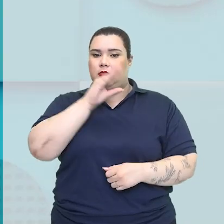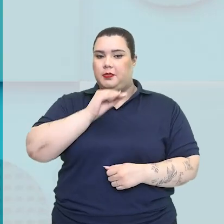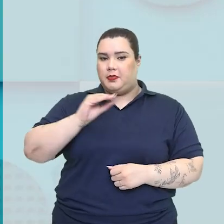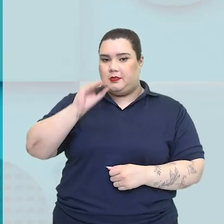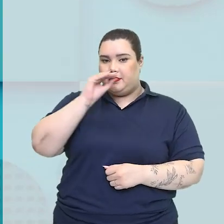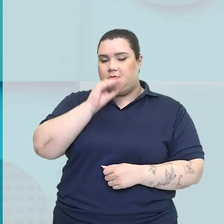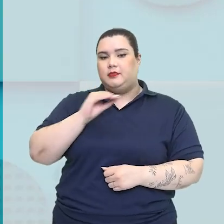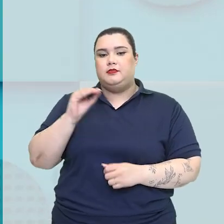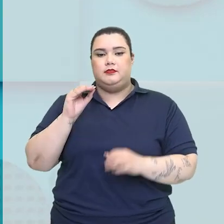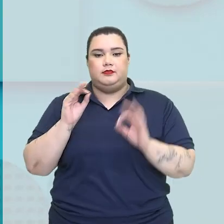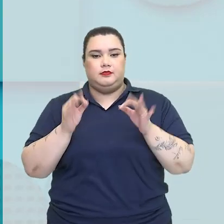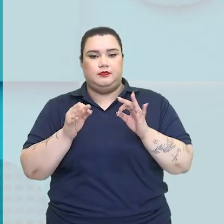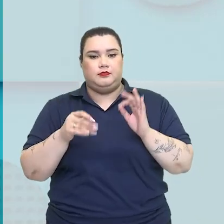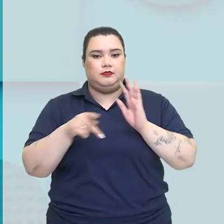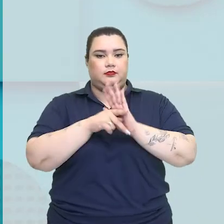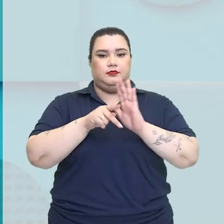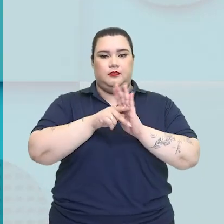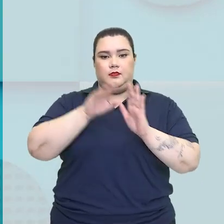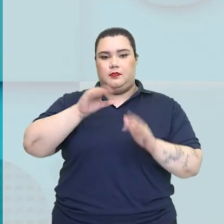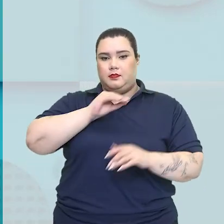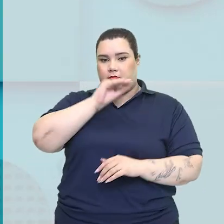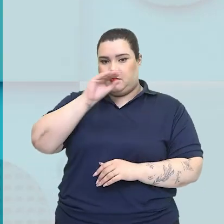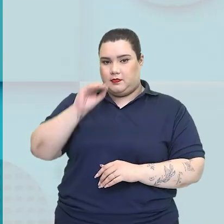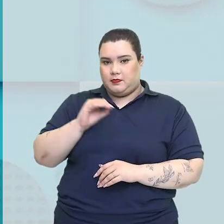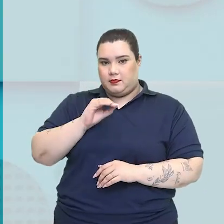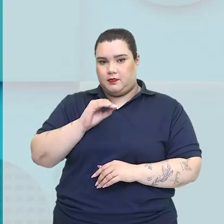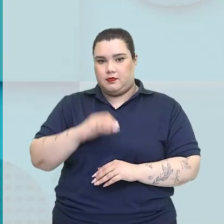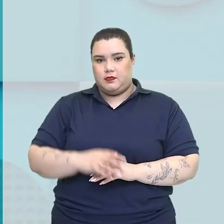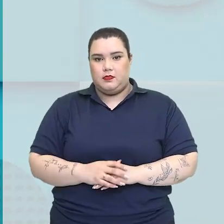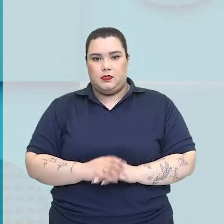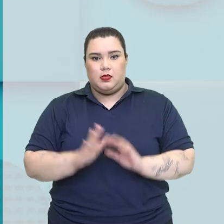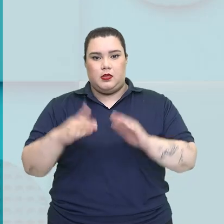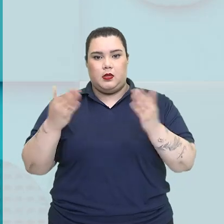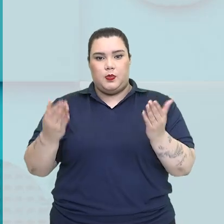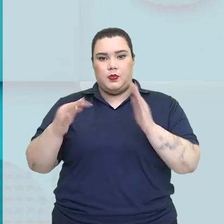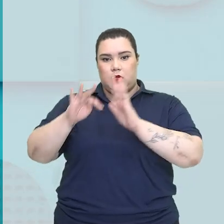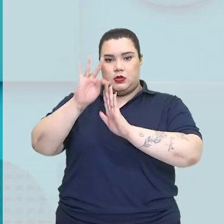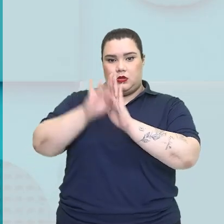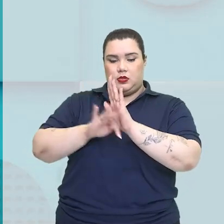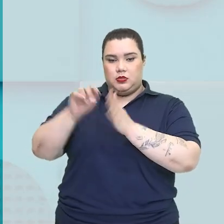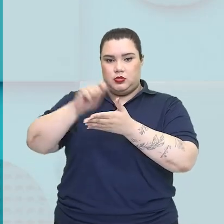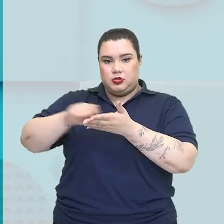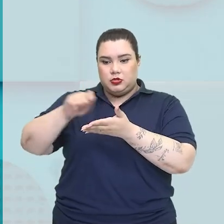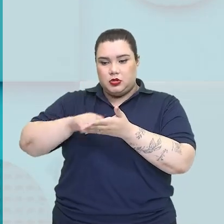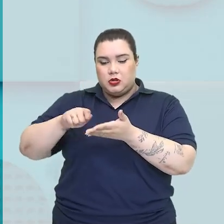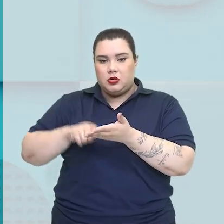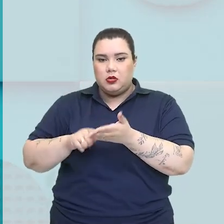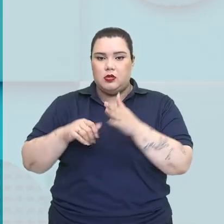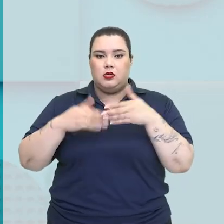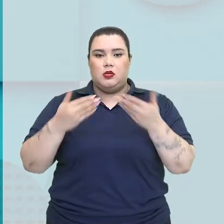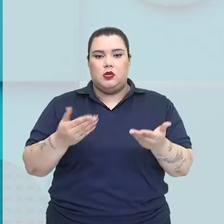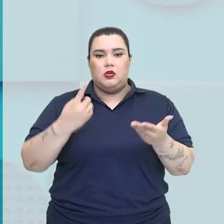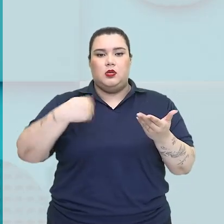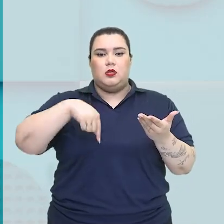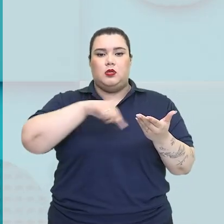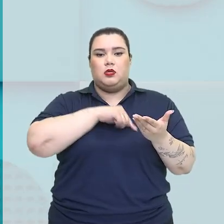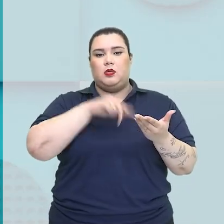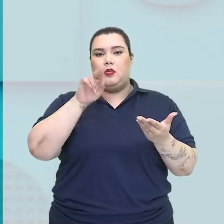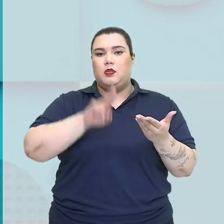fala, né, da minha entonação que nós falamos. Quando é o texto escrito, aí a gente